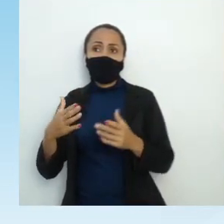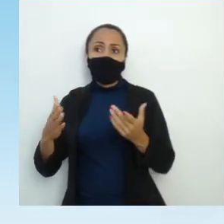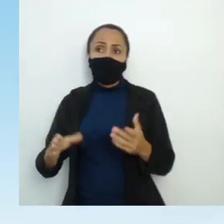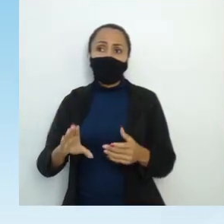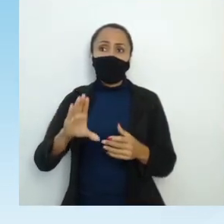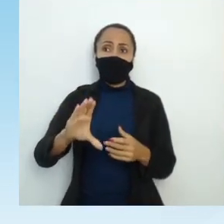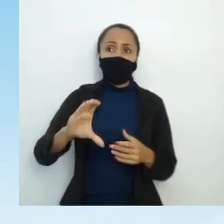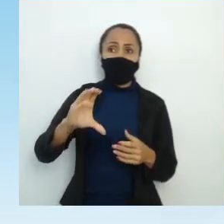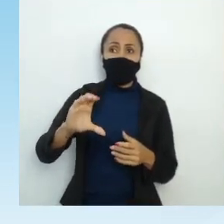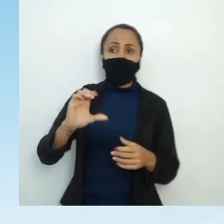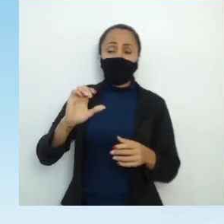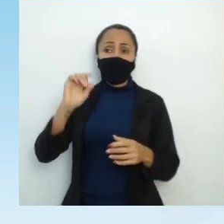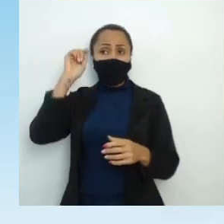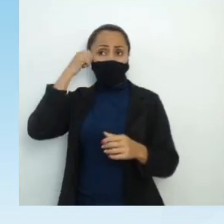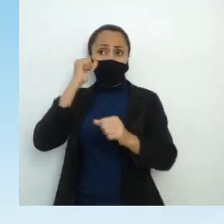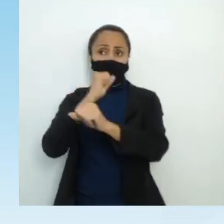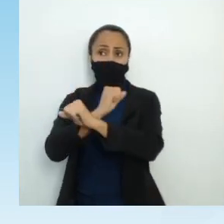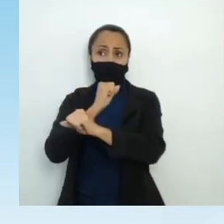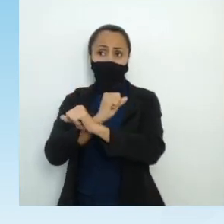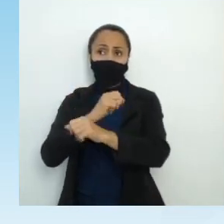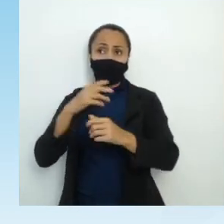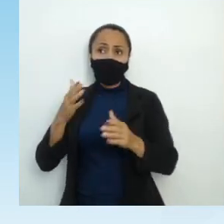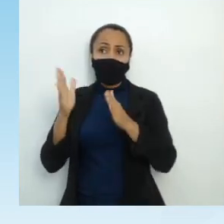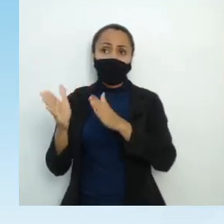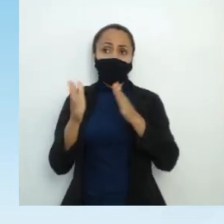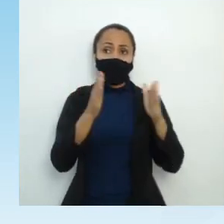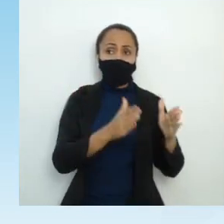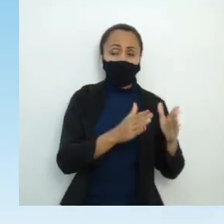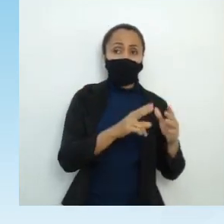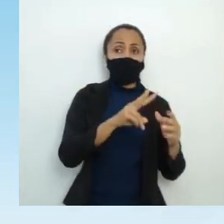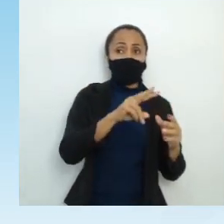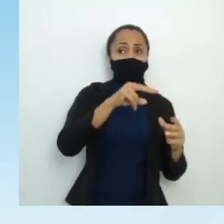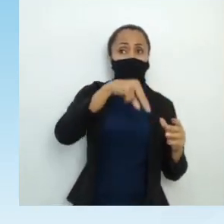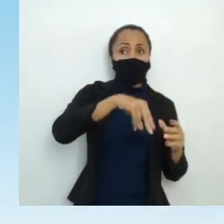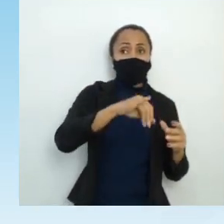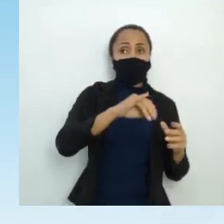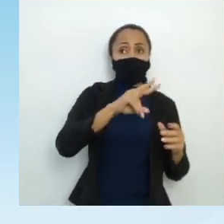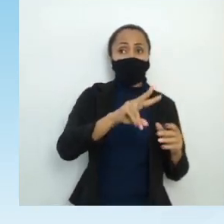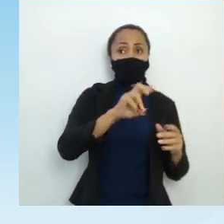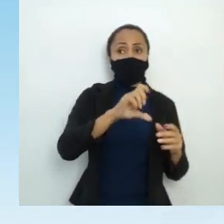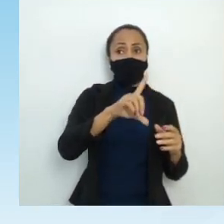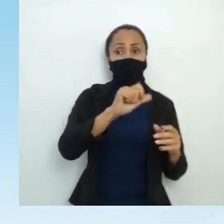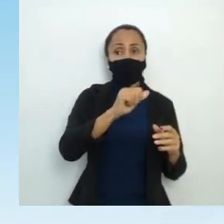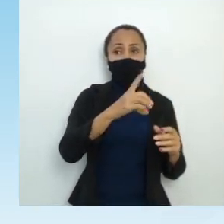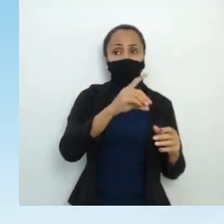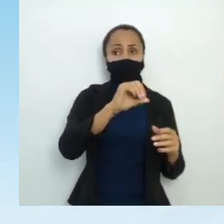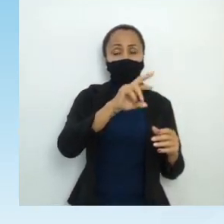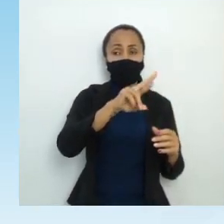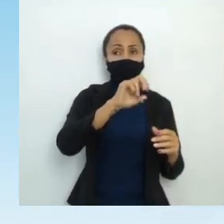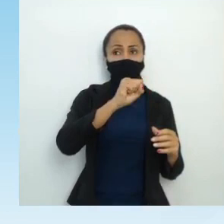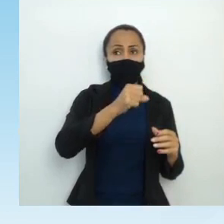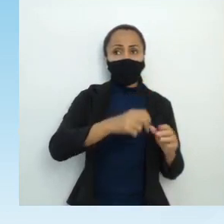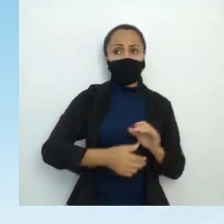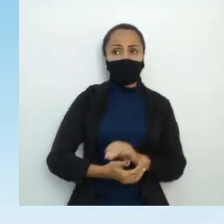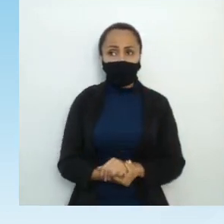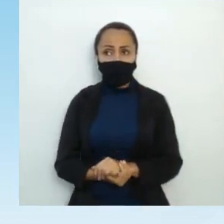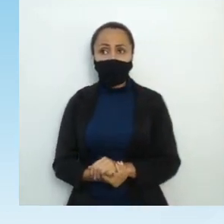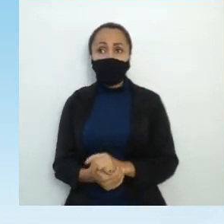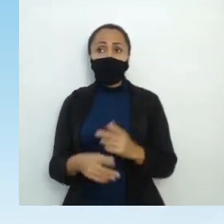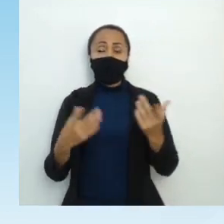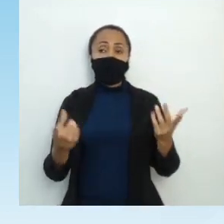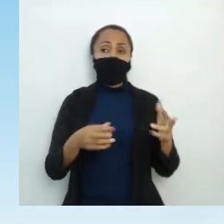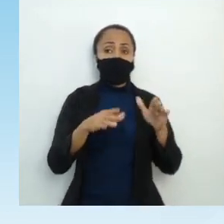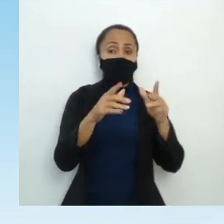grupo, liderado pelo Oliver Cromwell. Os escavadores queriam a reforma agrária, os niveladores queriam a igualdade de